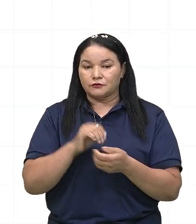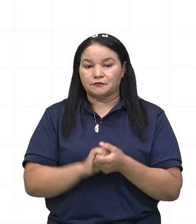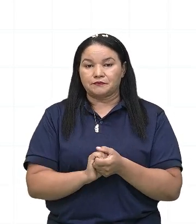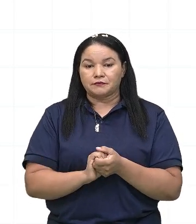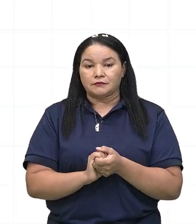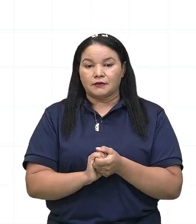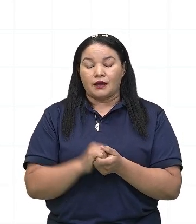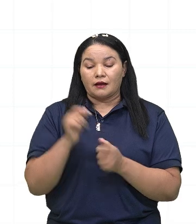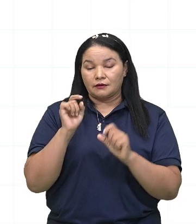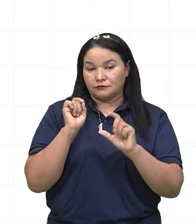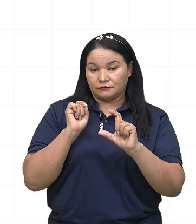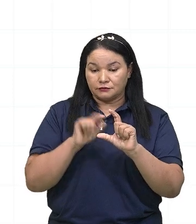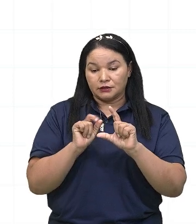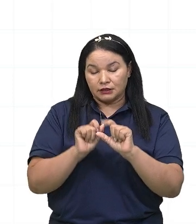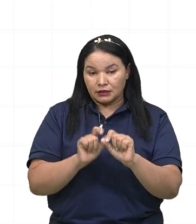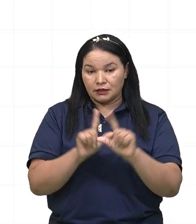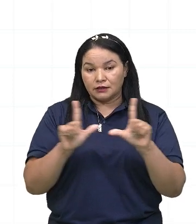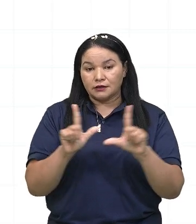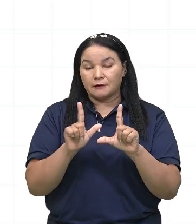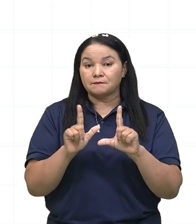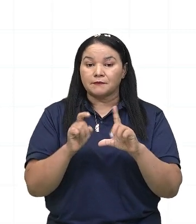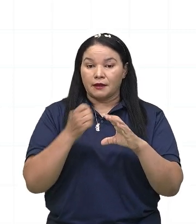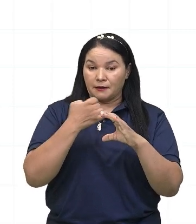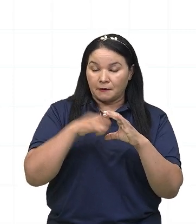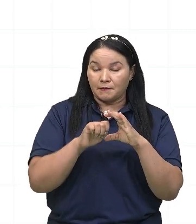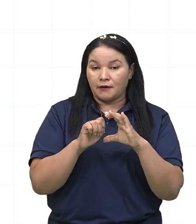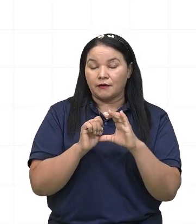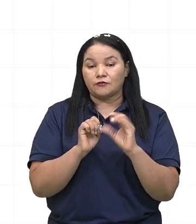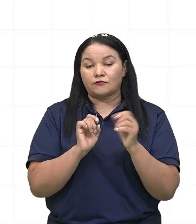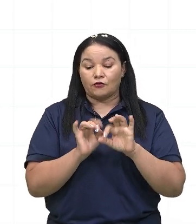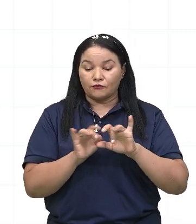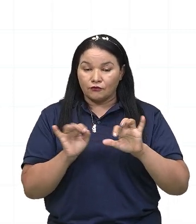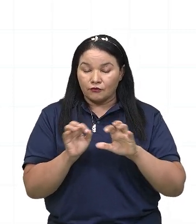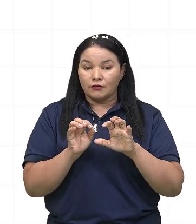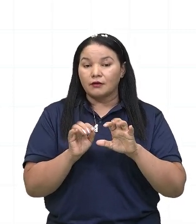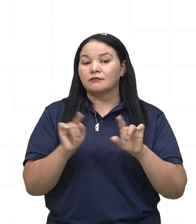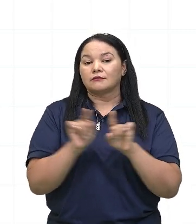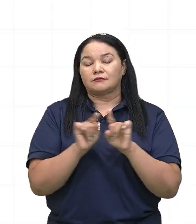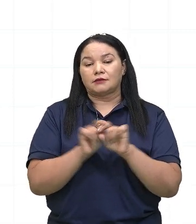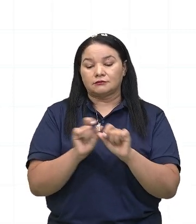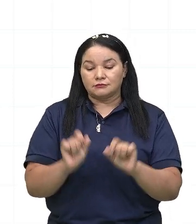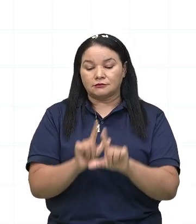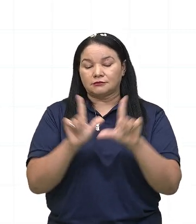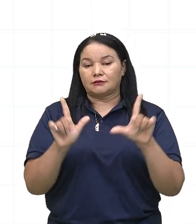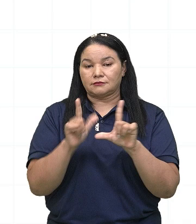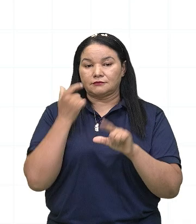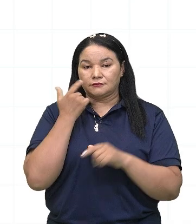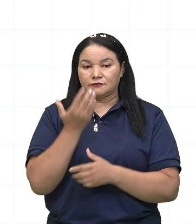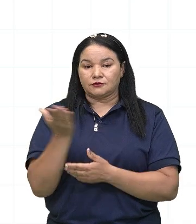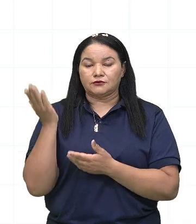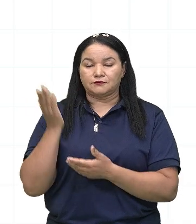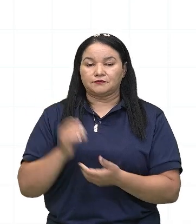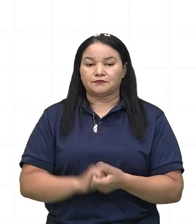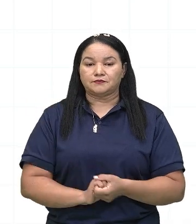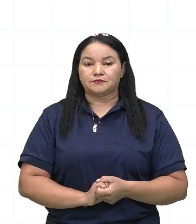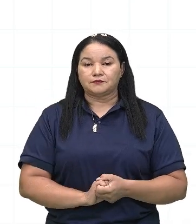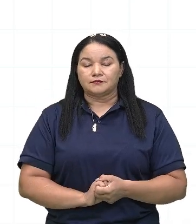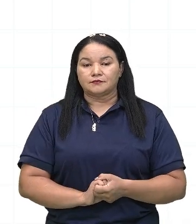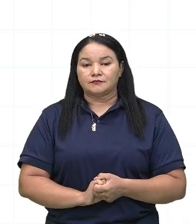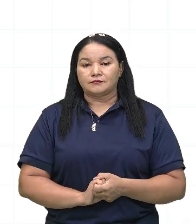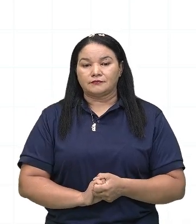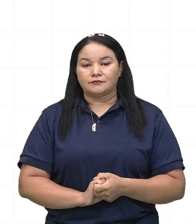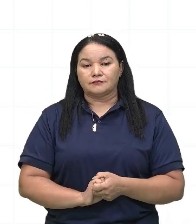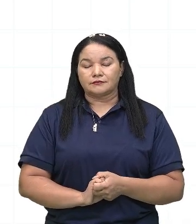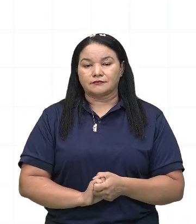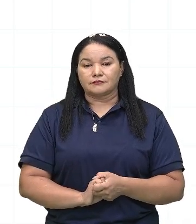o e-mail institucional. Você vai clicar aqui e aí vai fazer o seu login, tá bom? Você vai, no caso, colocar aqui, eu já fiz o meu,